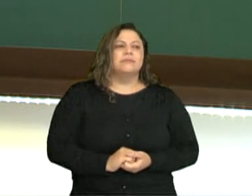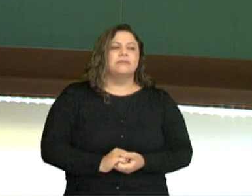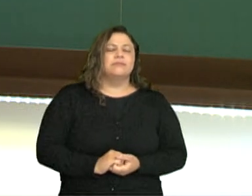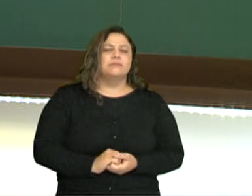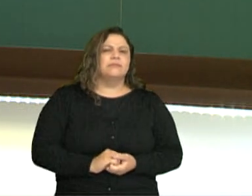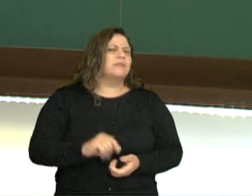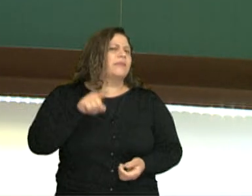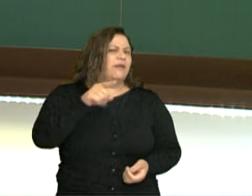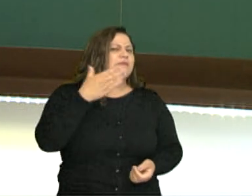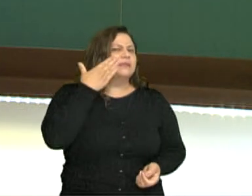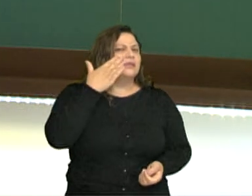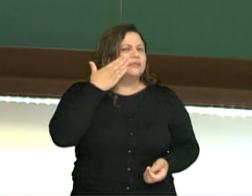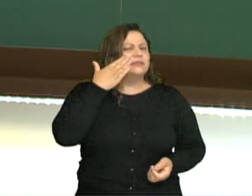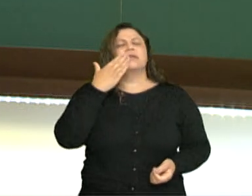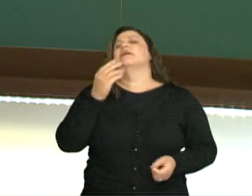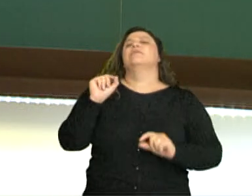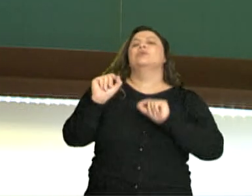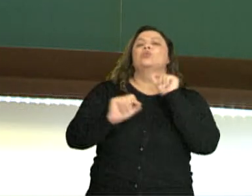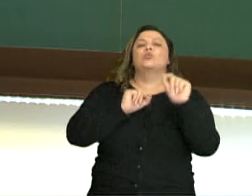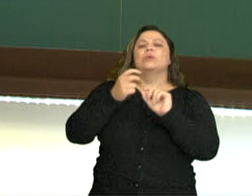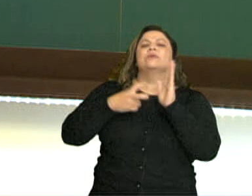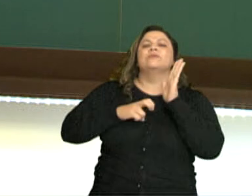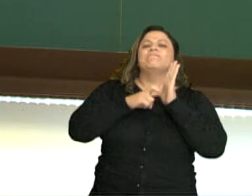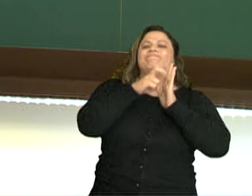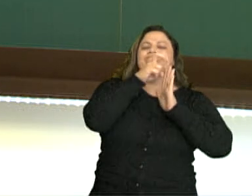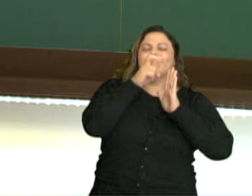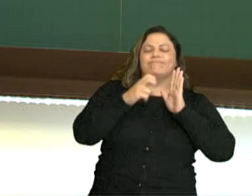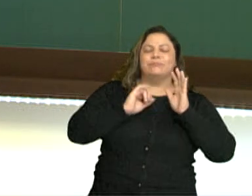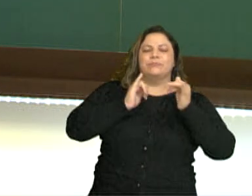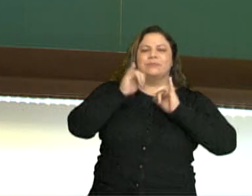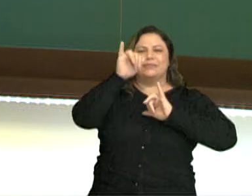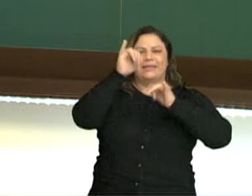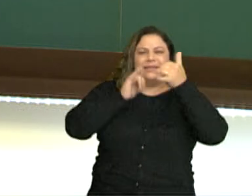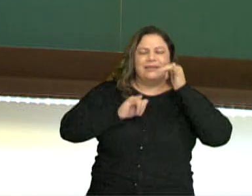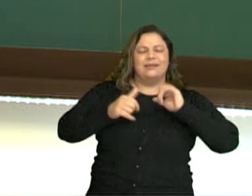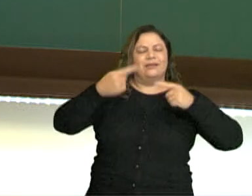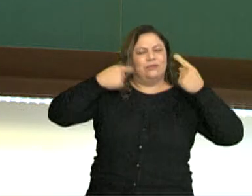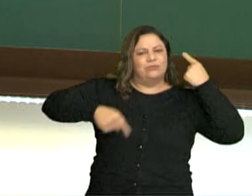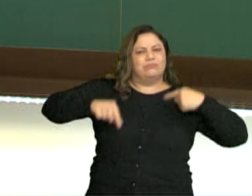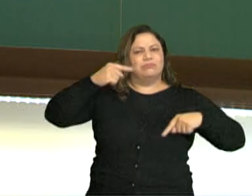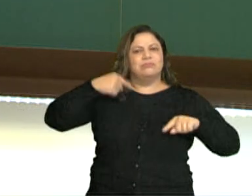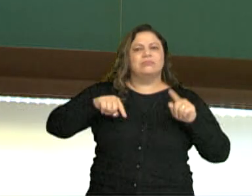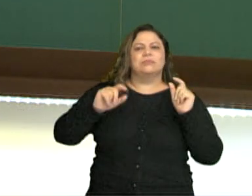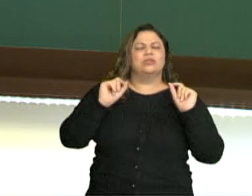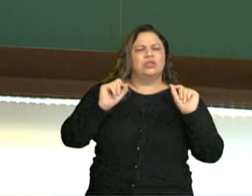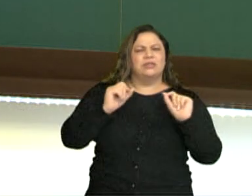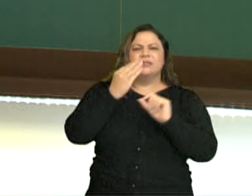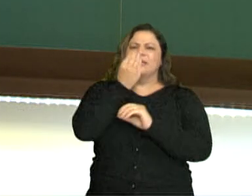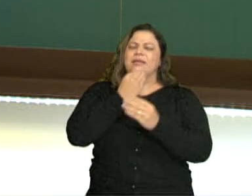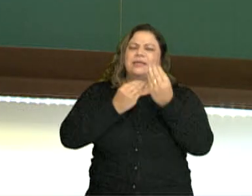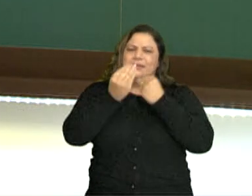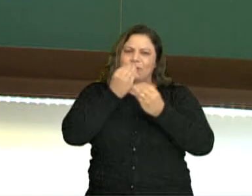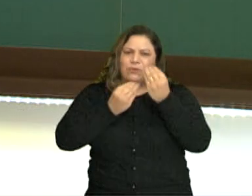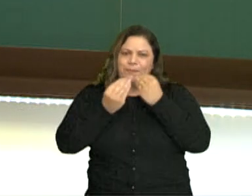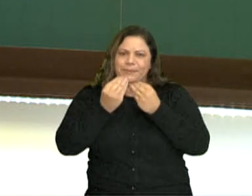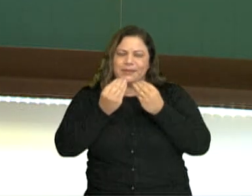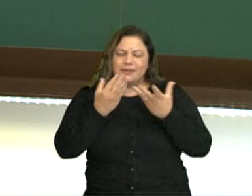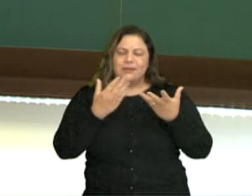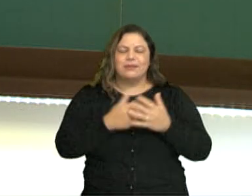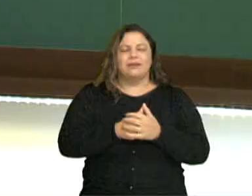Você sabe os valores energéticos que os alimentos costumam oferecer? Esses valores são estimados a partir da porcentagem